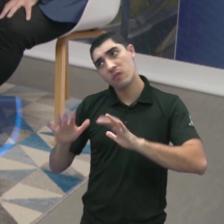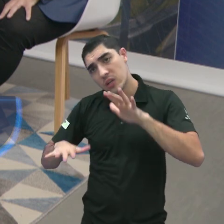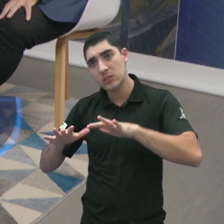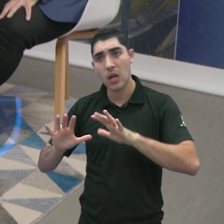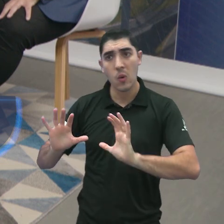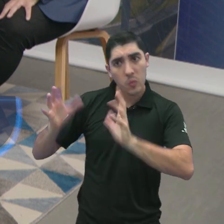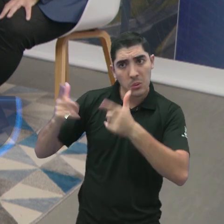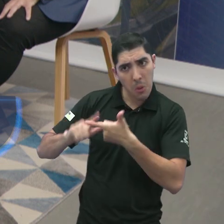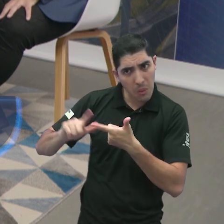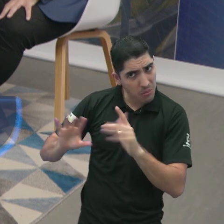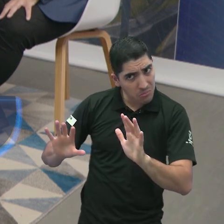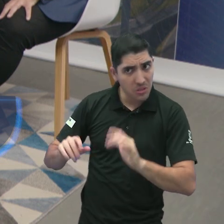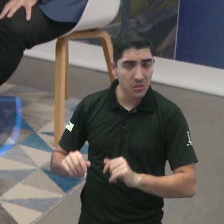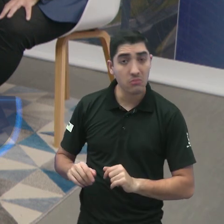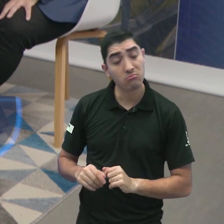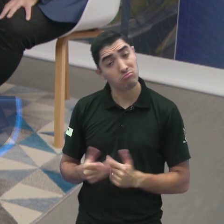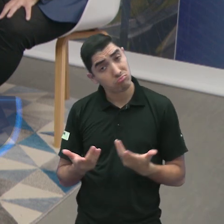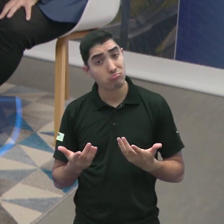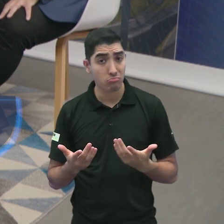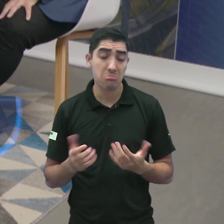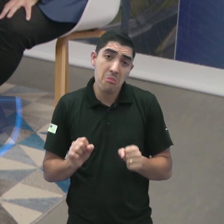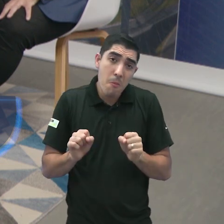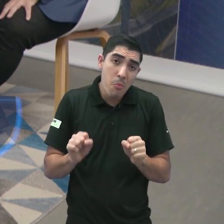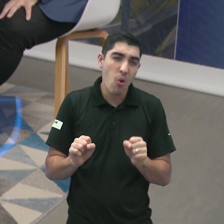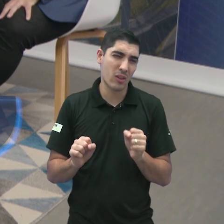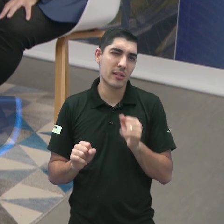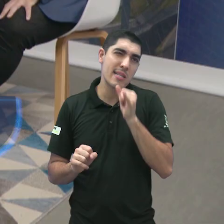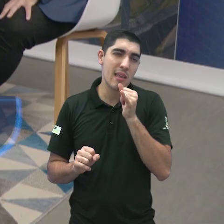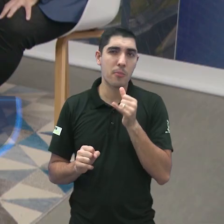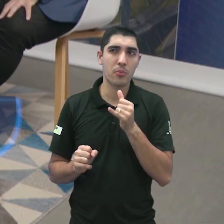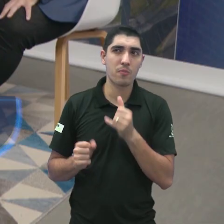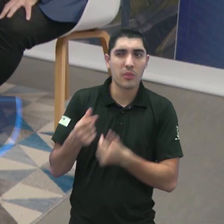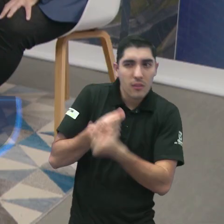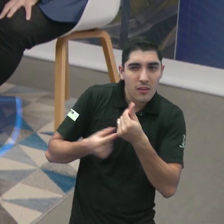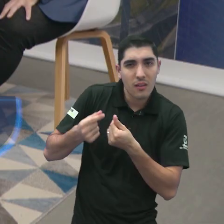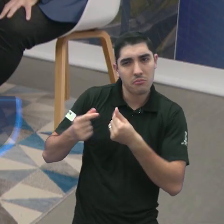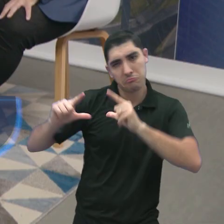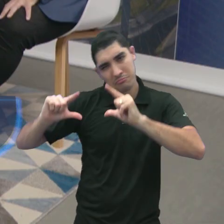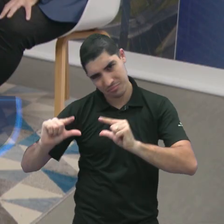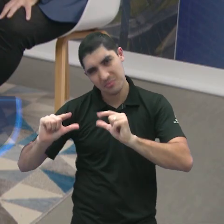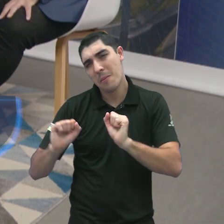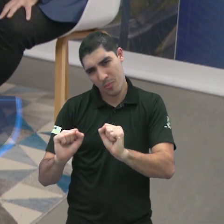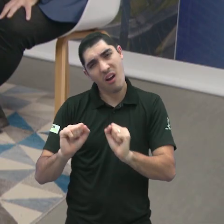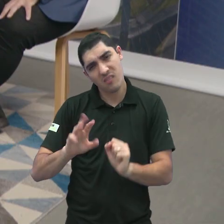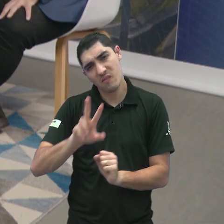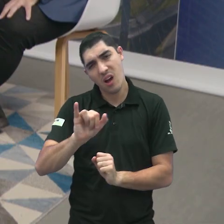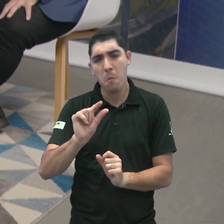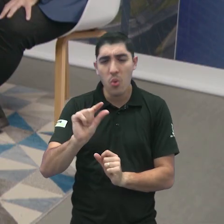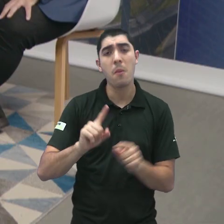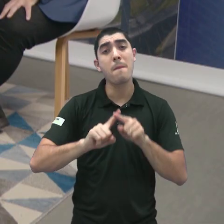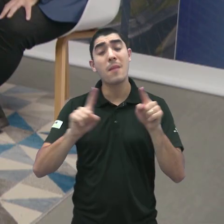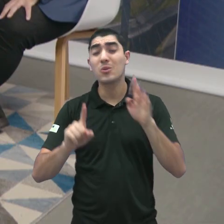por em relação à lucratividade, né, nesse sentido, né, com certeza vai influenciar. Mas a gente tem que, eu acho que ver o